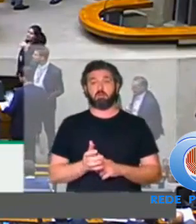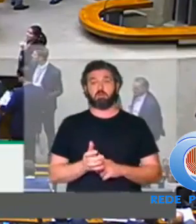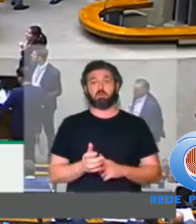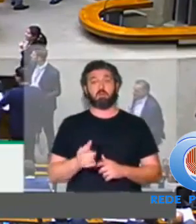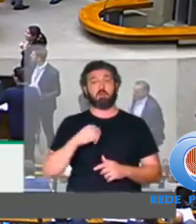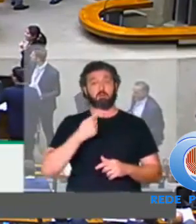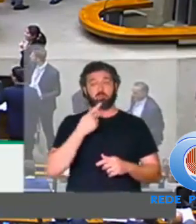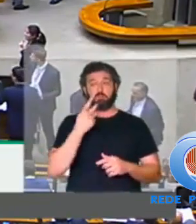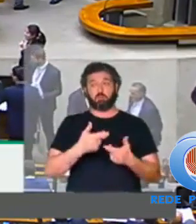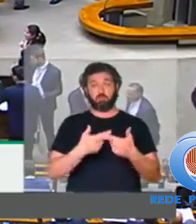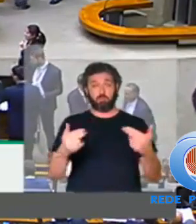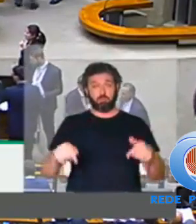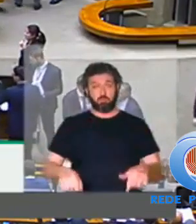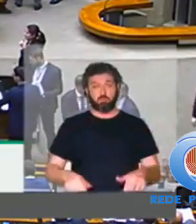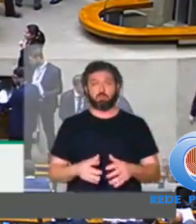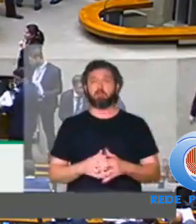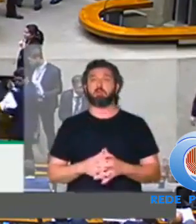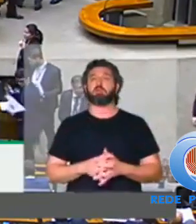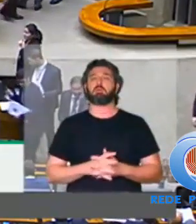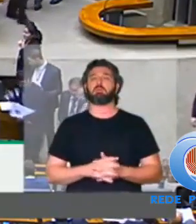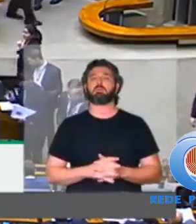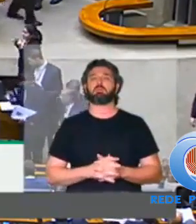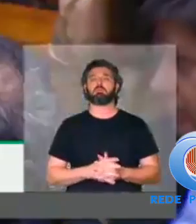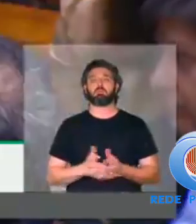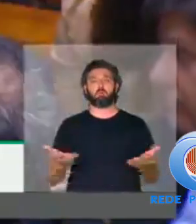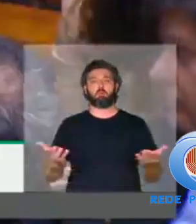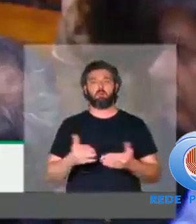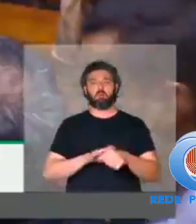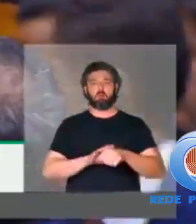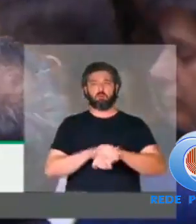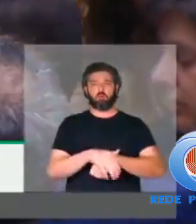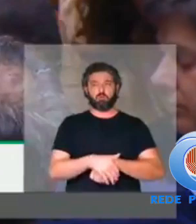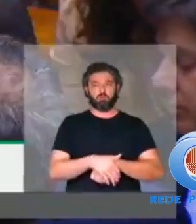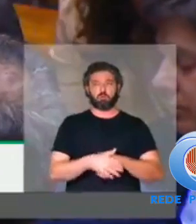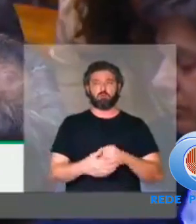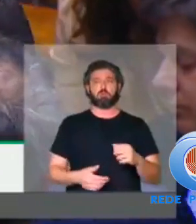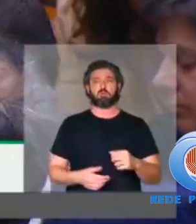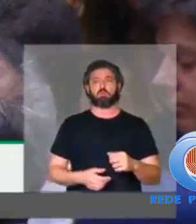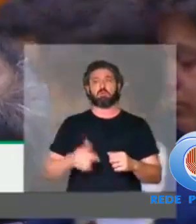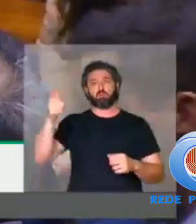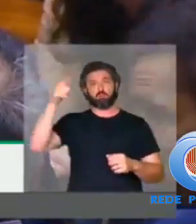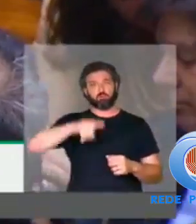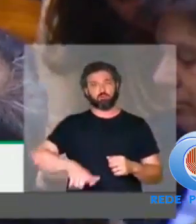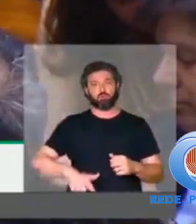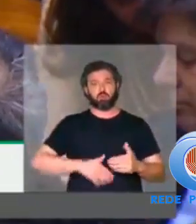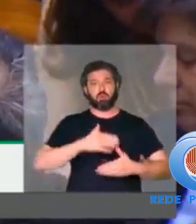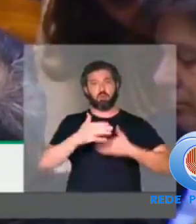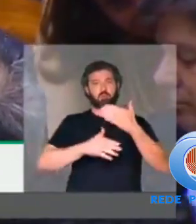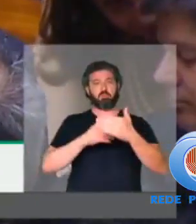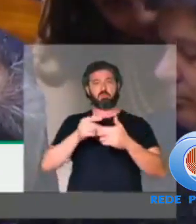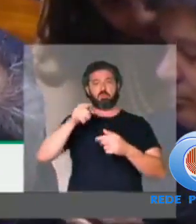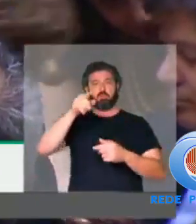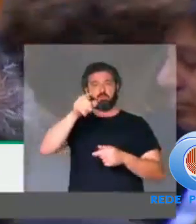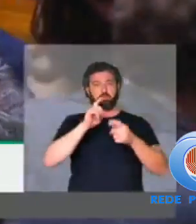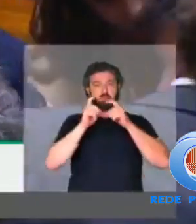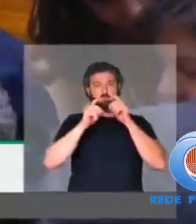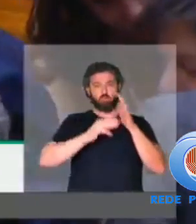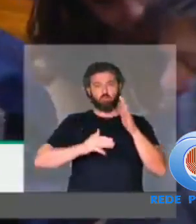poderia deixar de fazer um registro aqui desta noite. Mais uma noite de avanço sob o seu